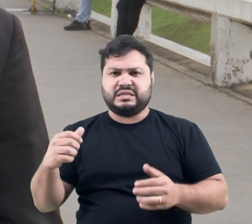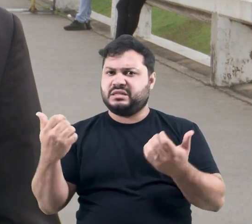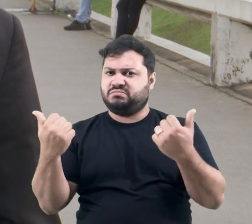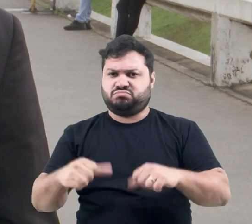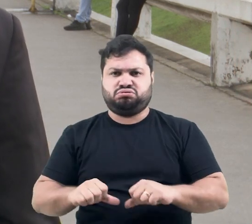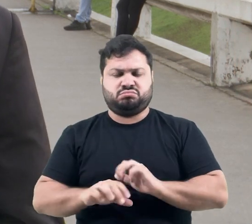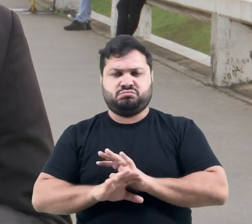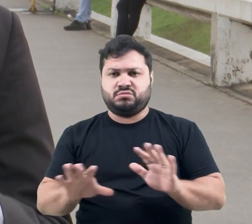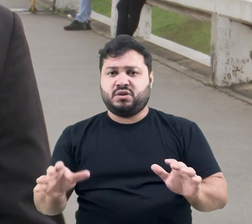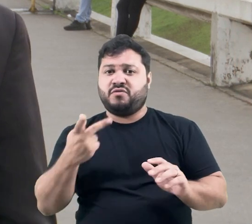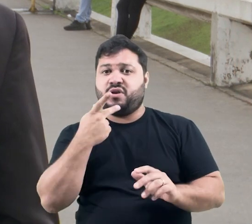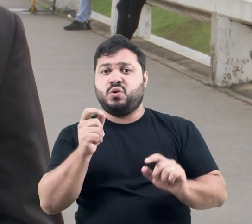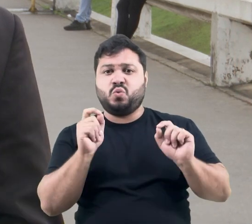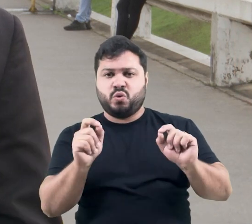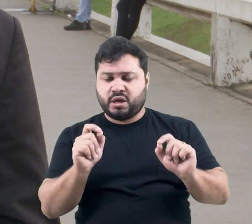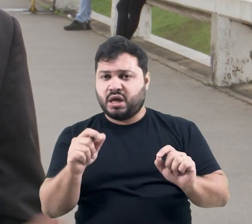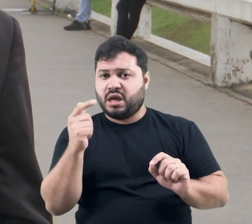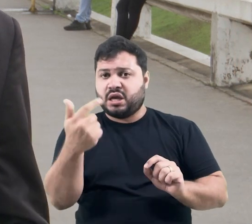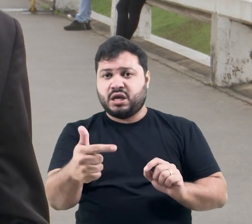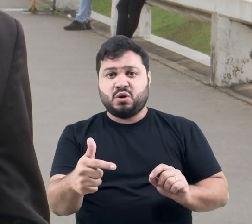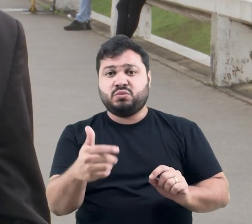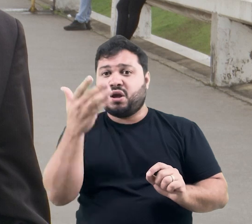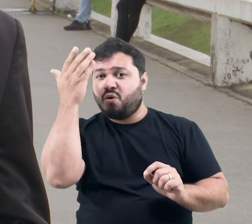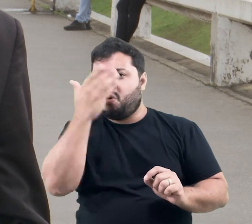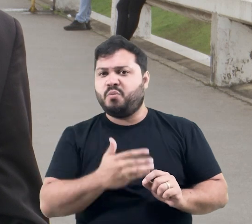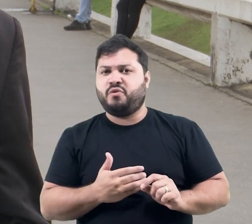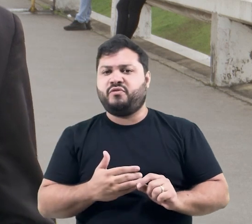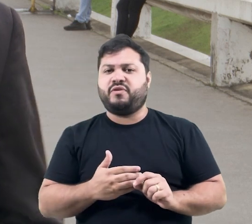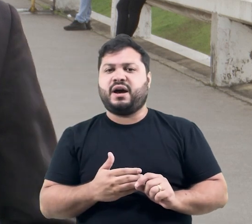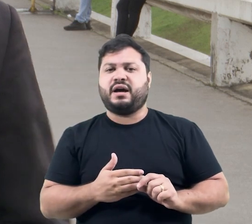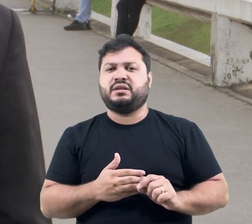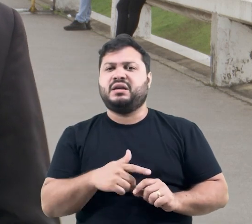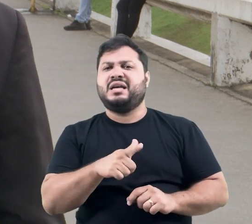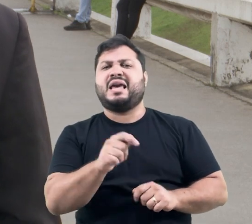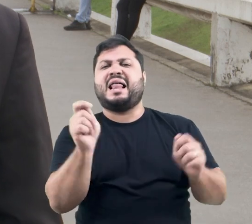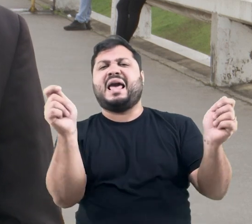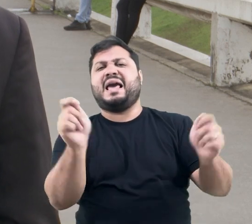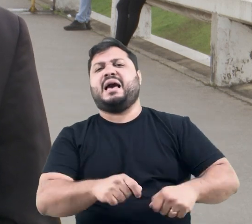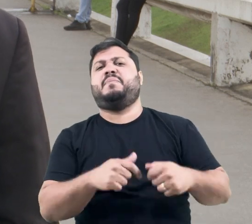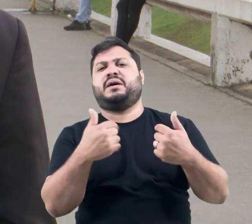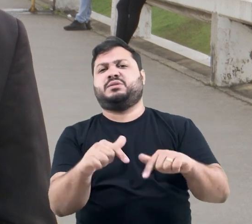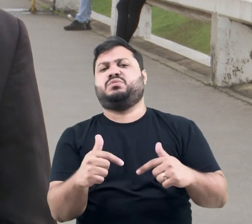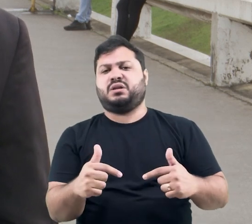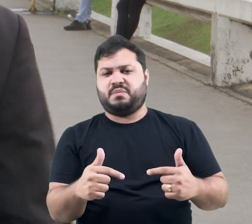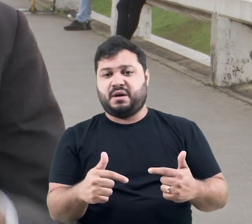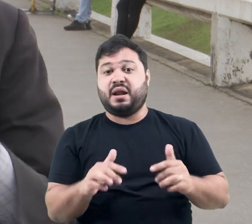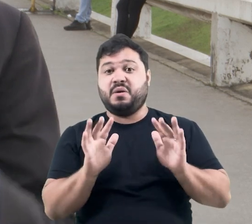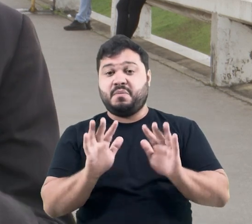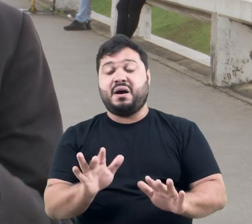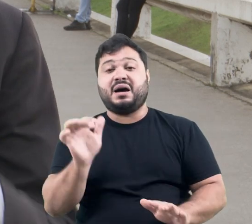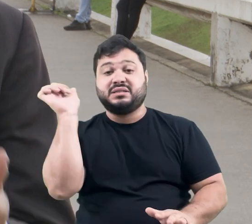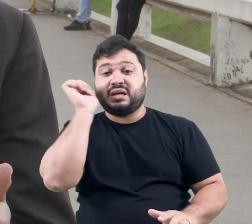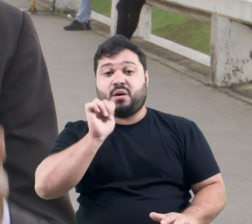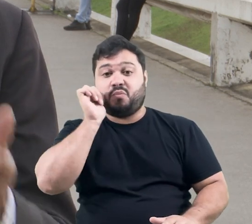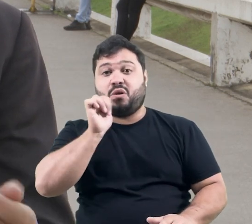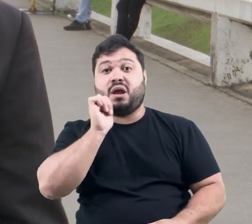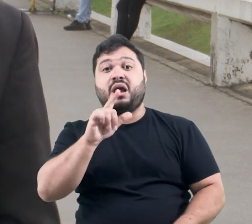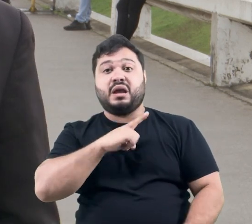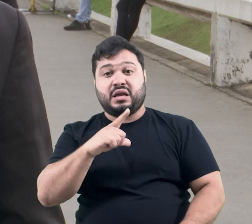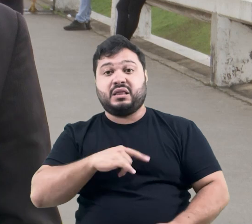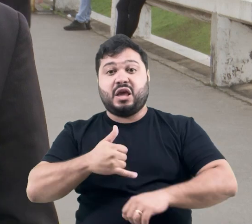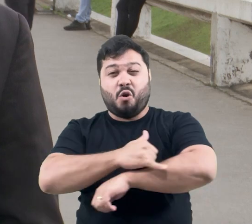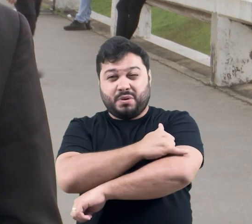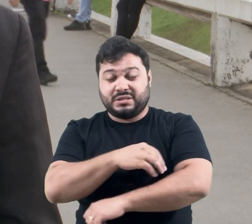INSS recorreu, alegando que não teria sido comprovada a incapacidade para o trabalho. No entanto, a mulher que